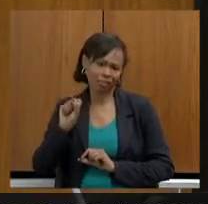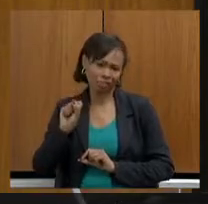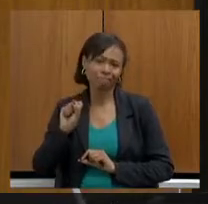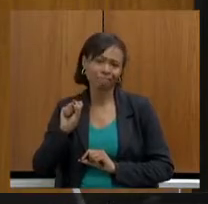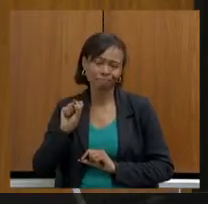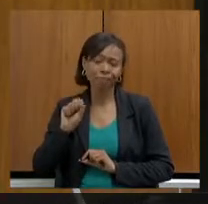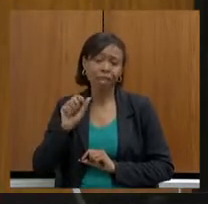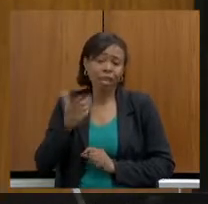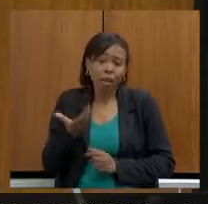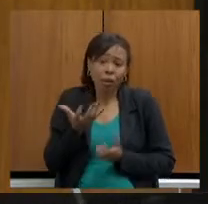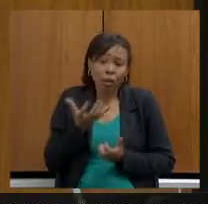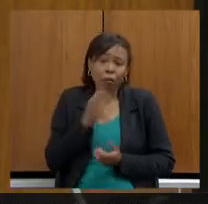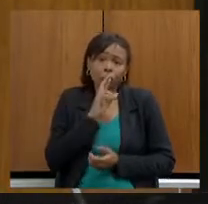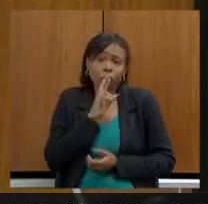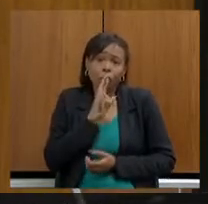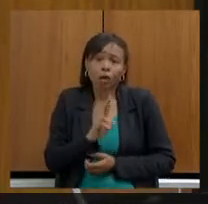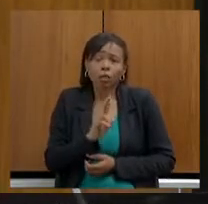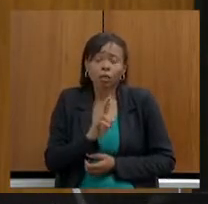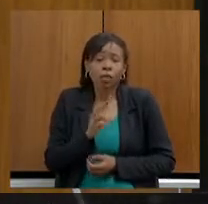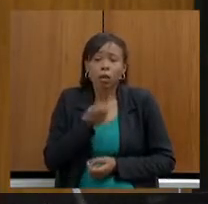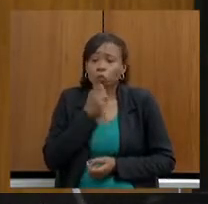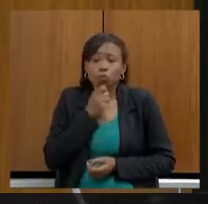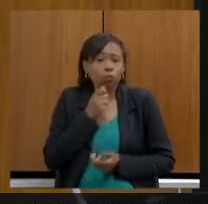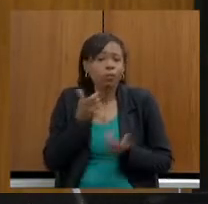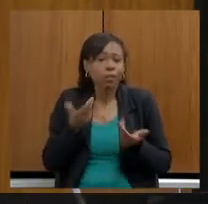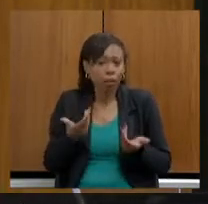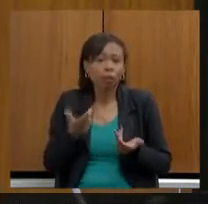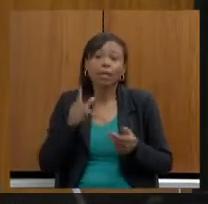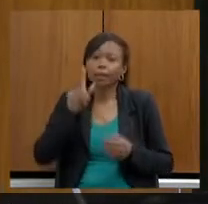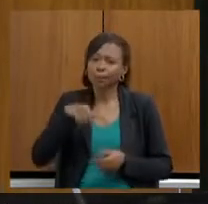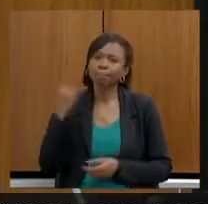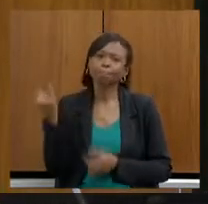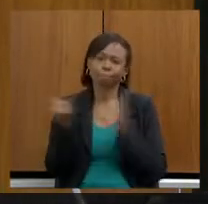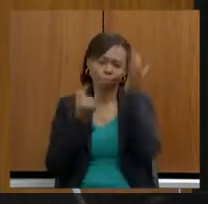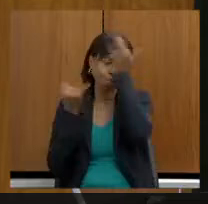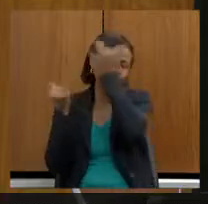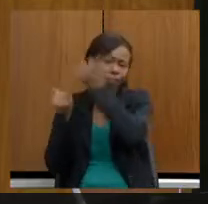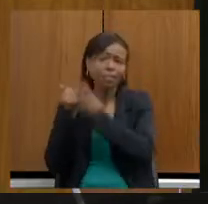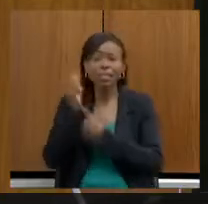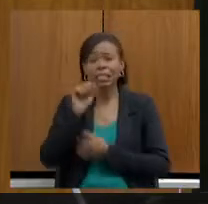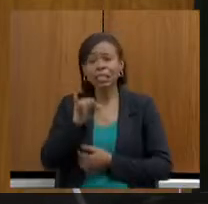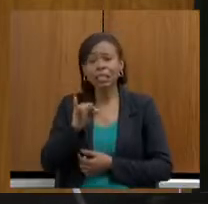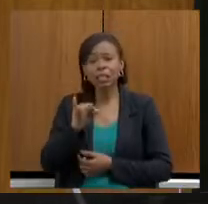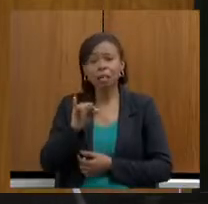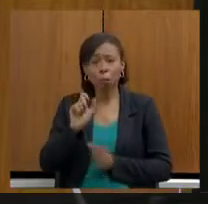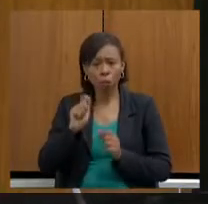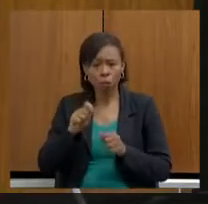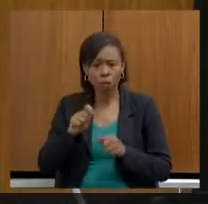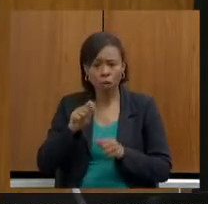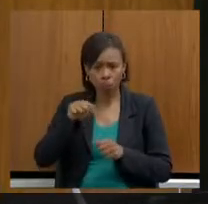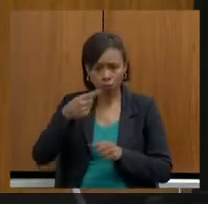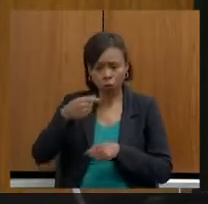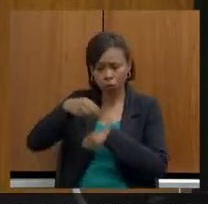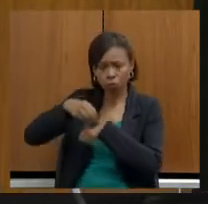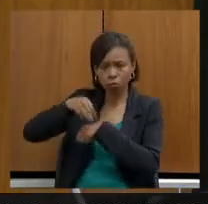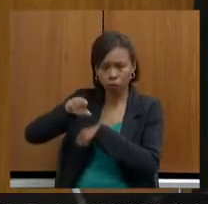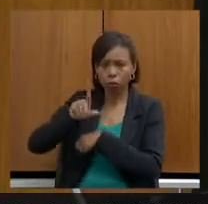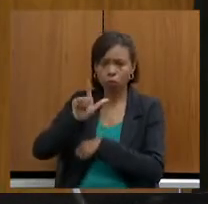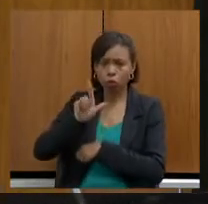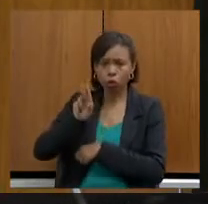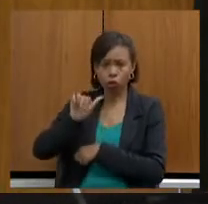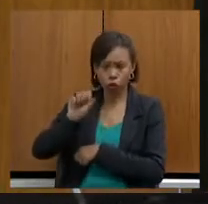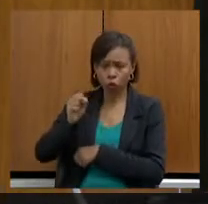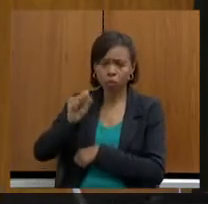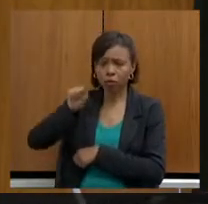que até hoje a gente não obteve aqui e que para nós são extremamente importantes se eu puder Lucas depois enviar para você e você